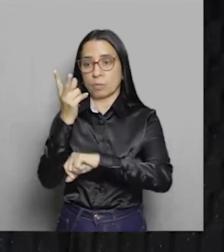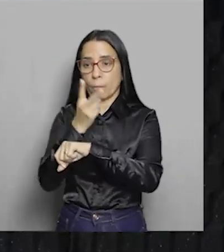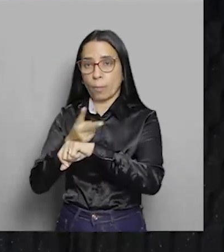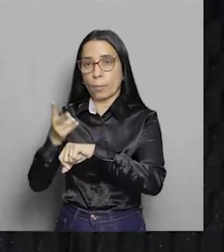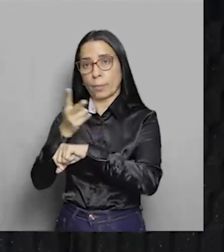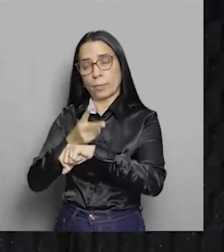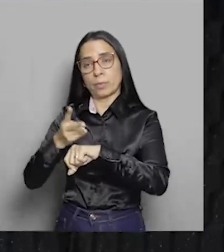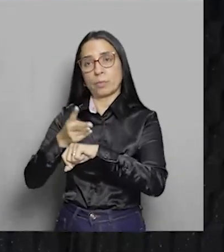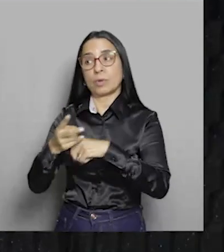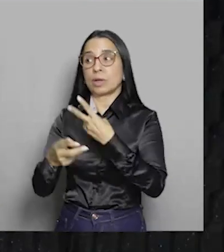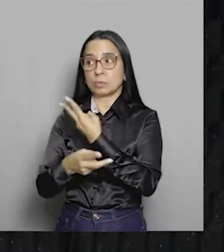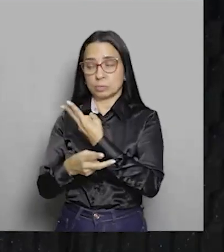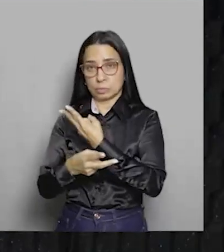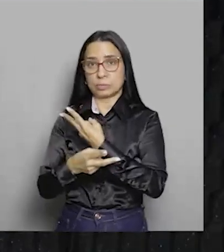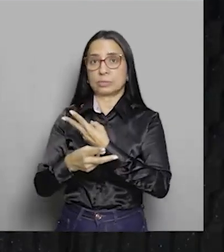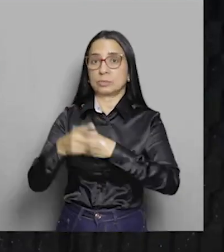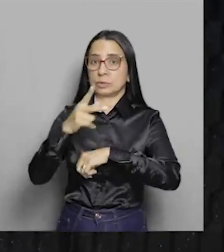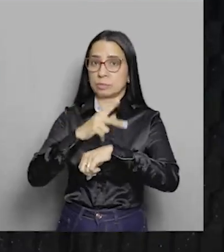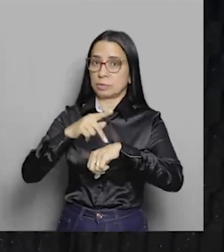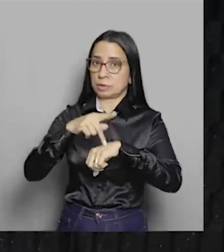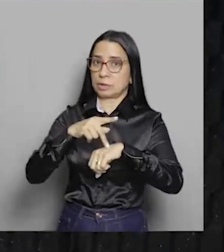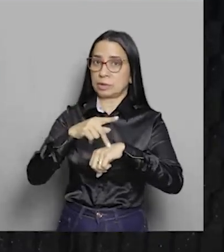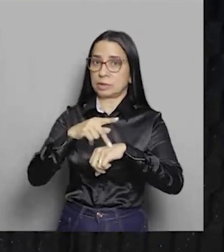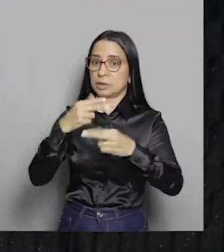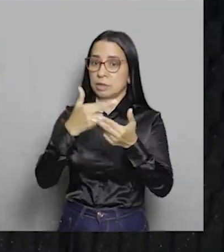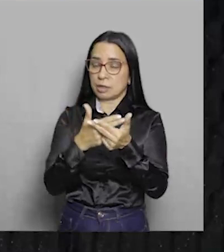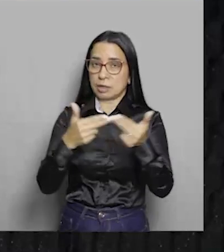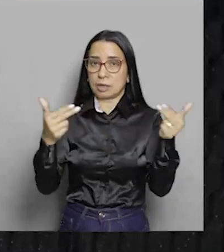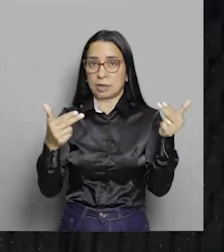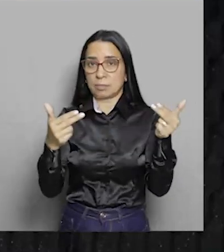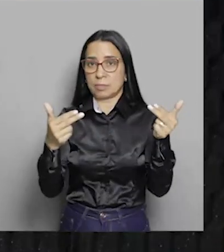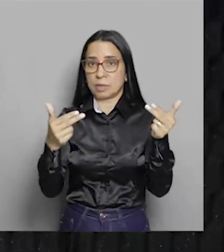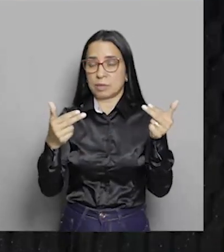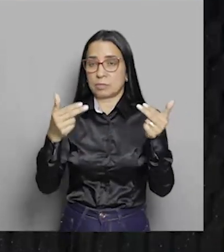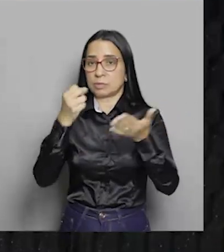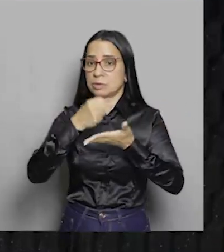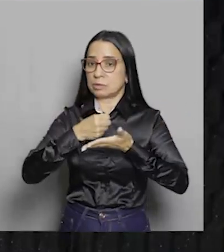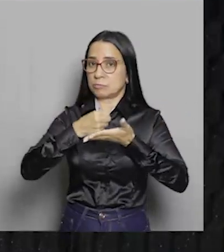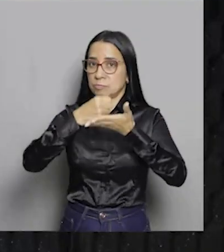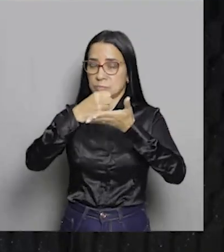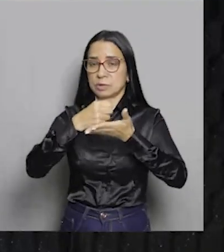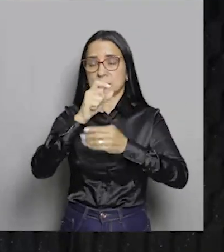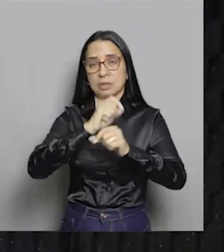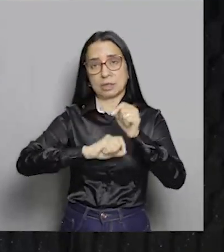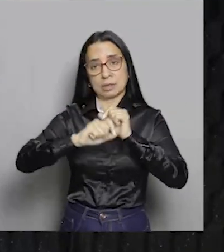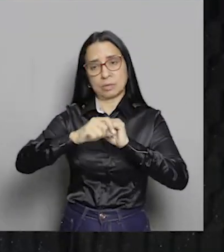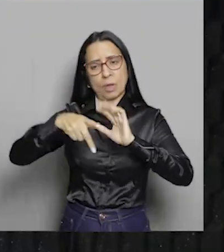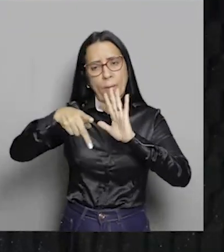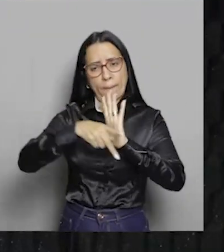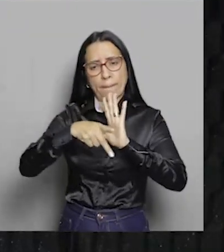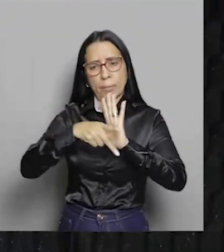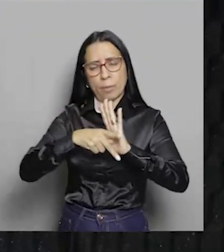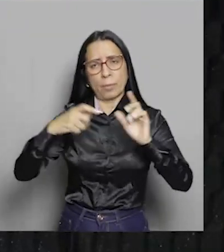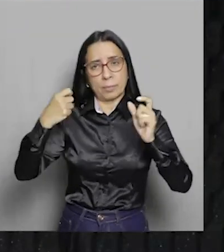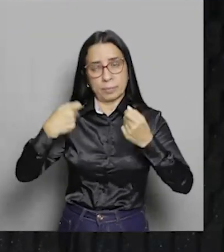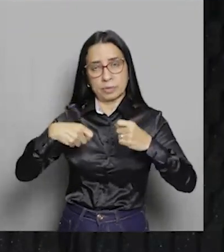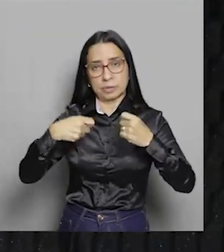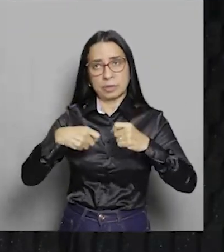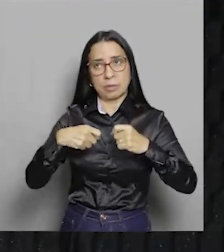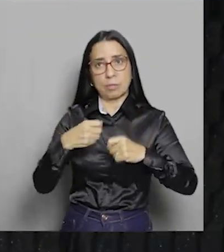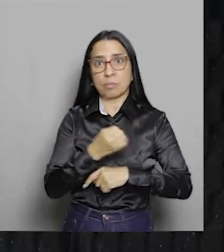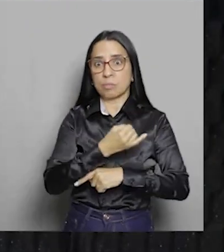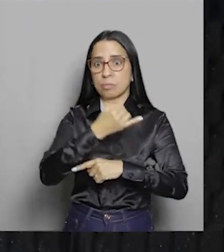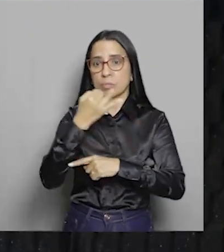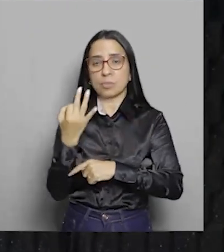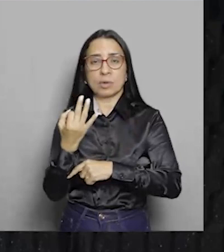Ásia recursos para atender às suas necessidades. E quais são as necessidades desses países